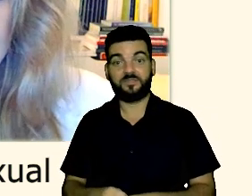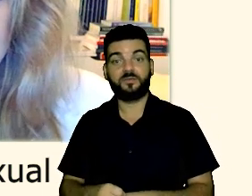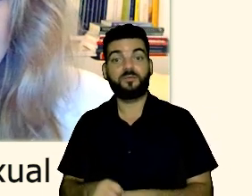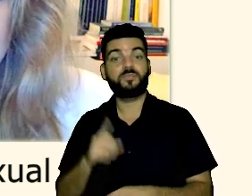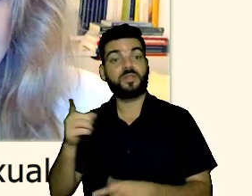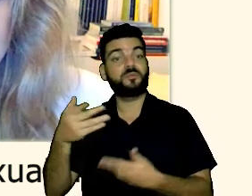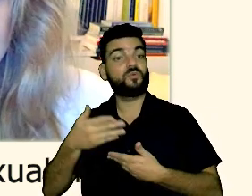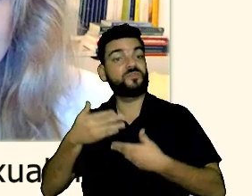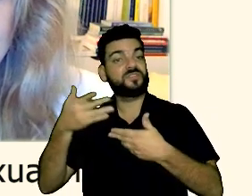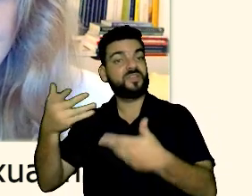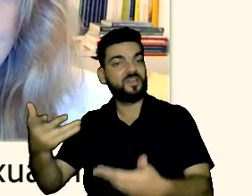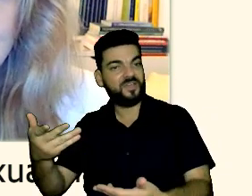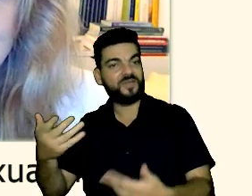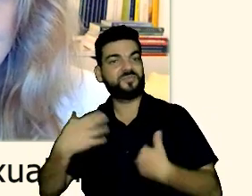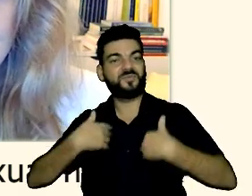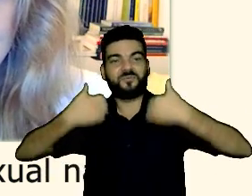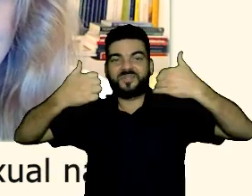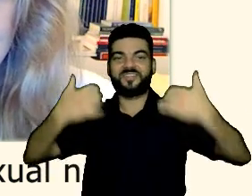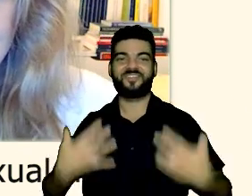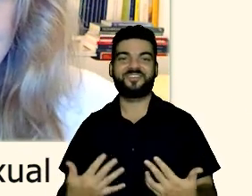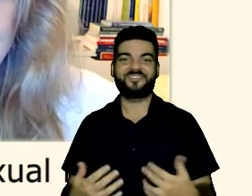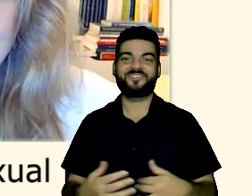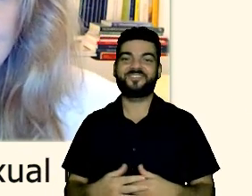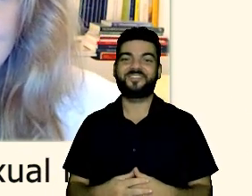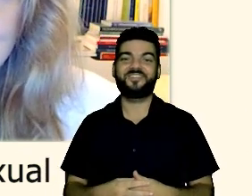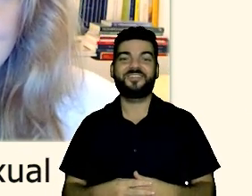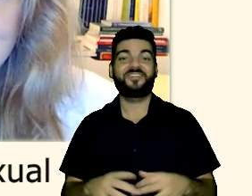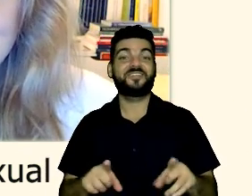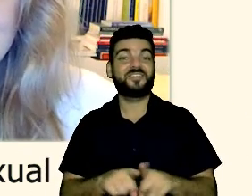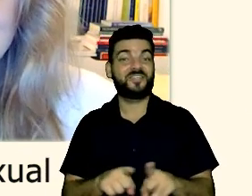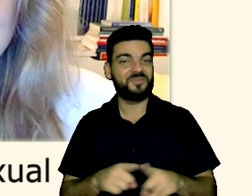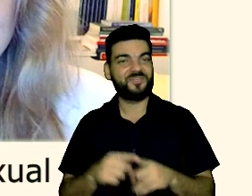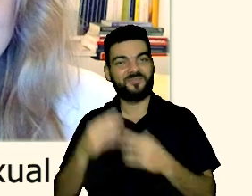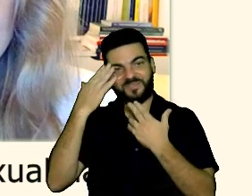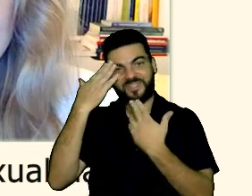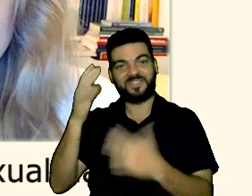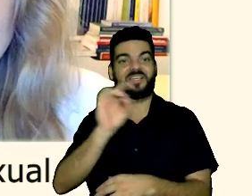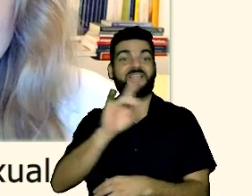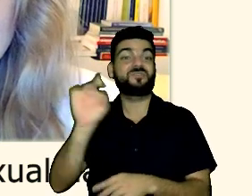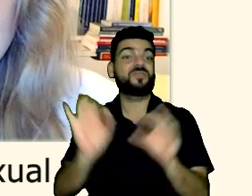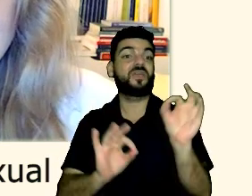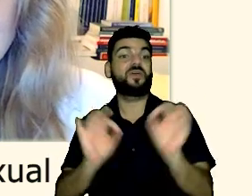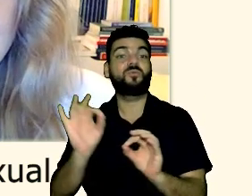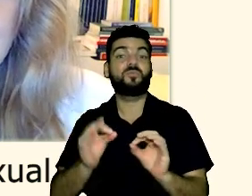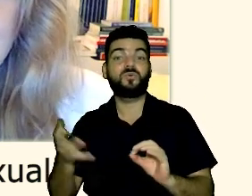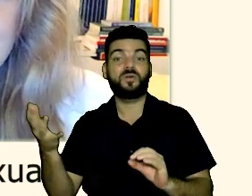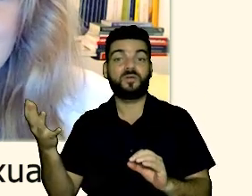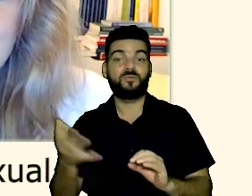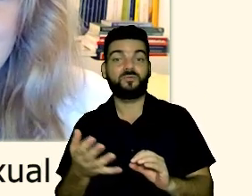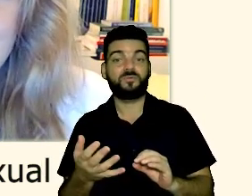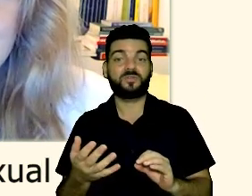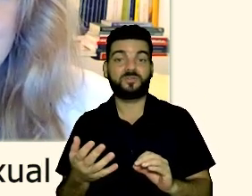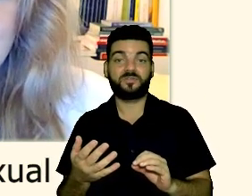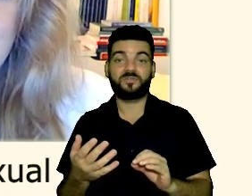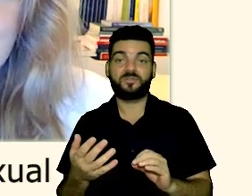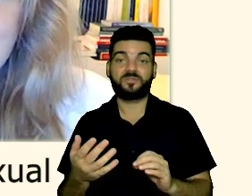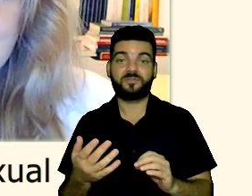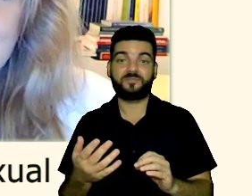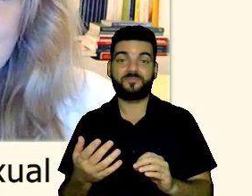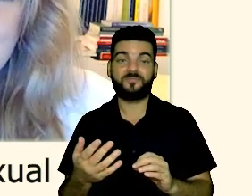Jussara, né? E agradeço a doutora Thais né, pelas